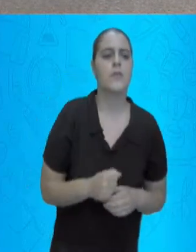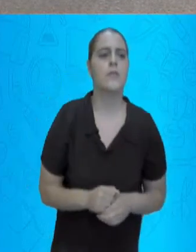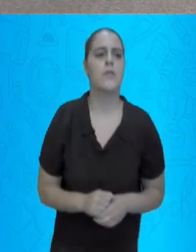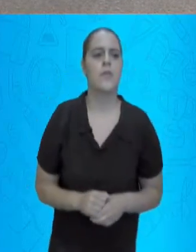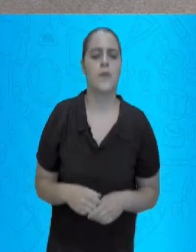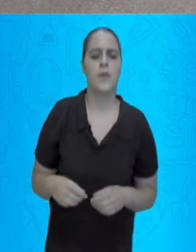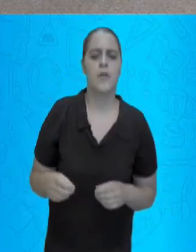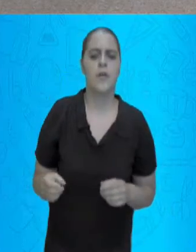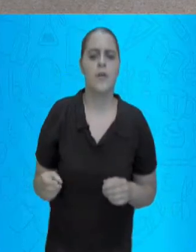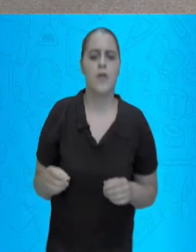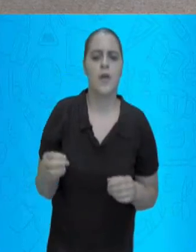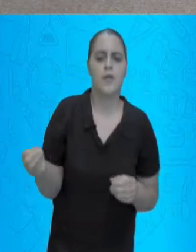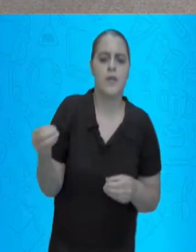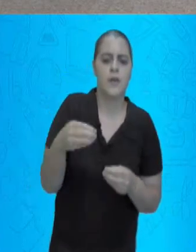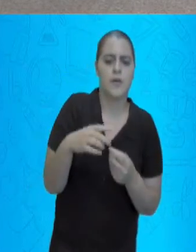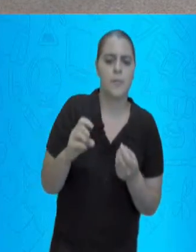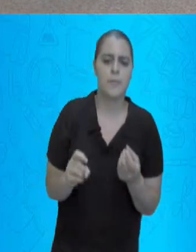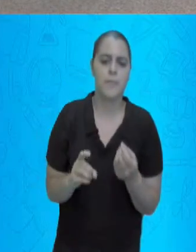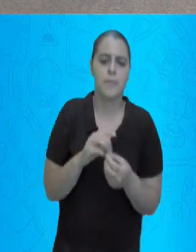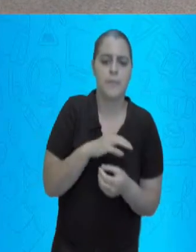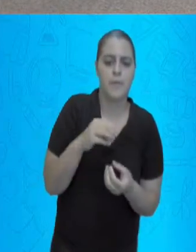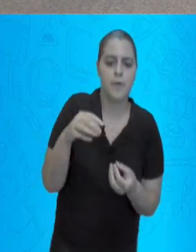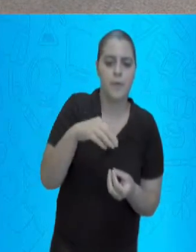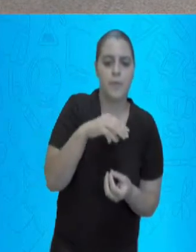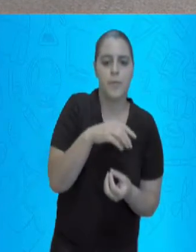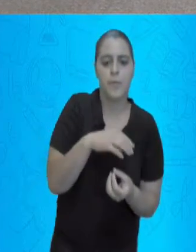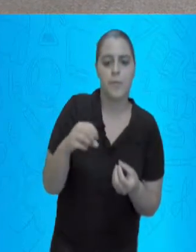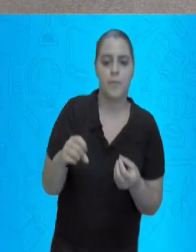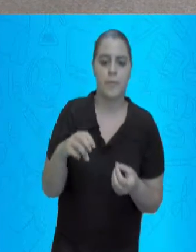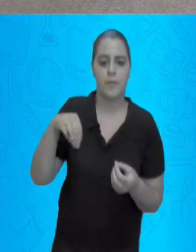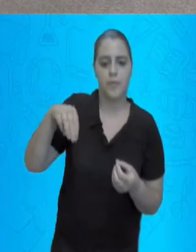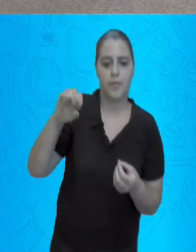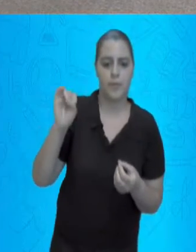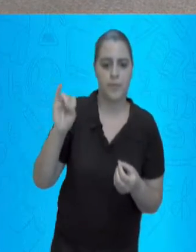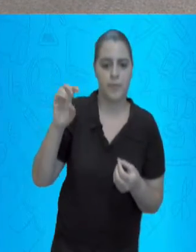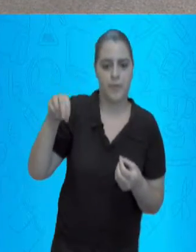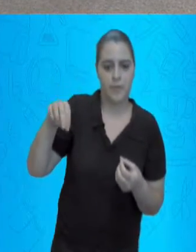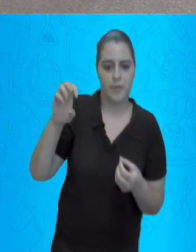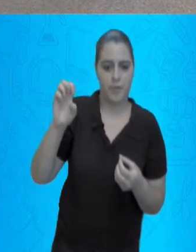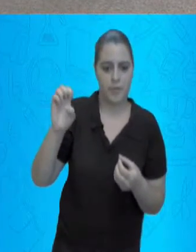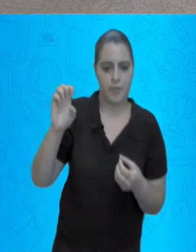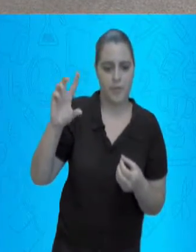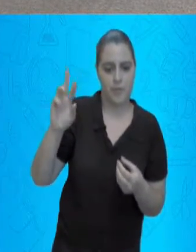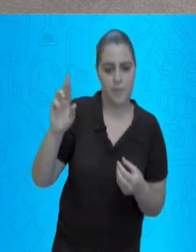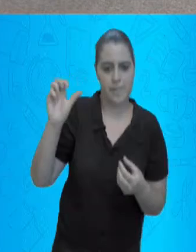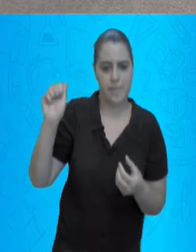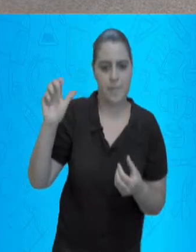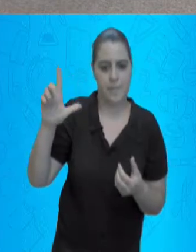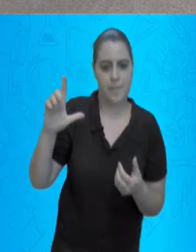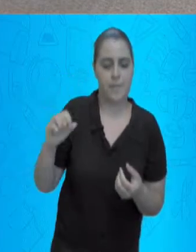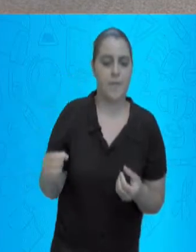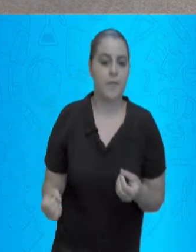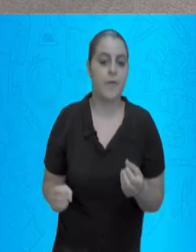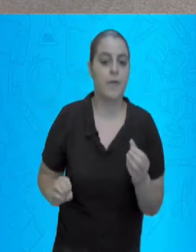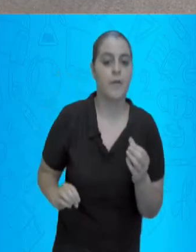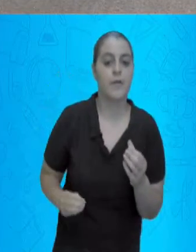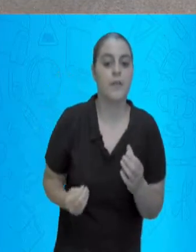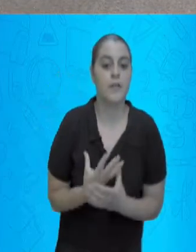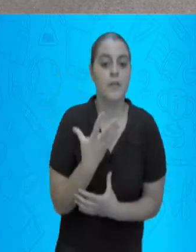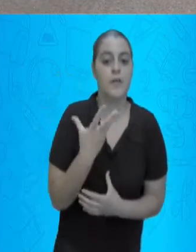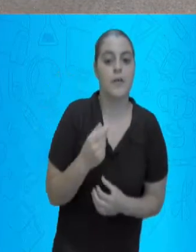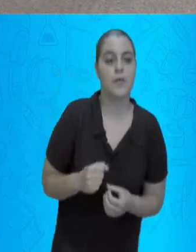acontecendo acúmulo de mineral e acaba formando,